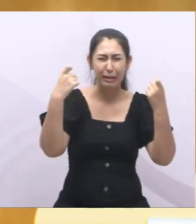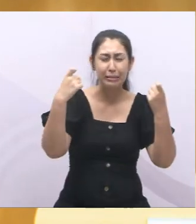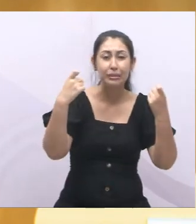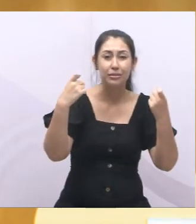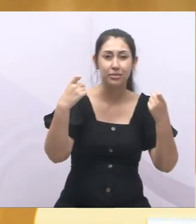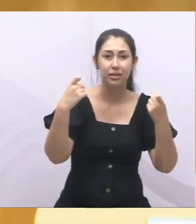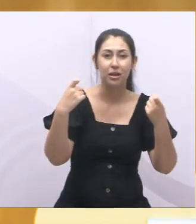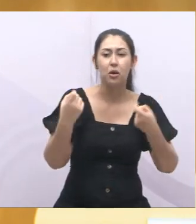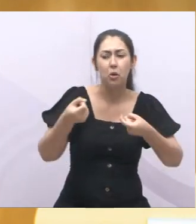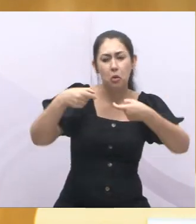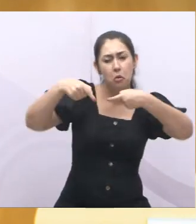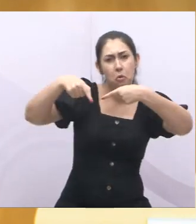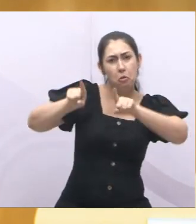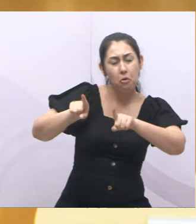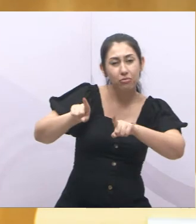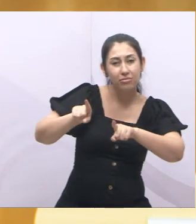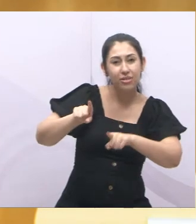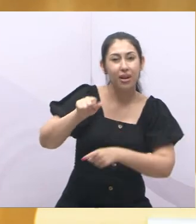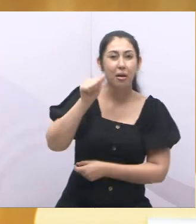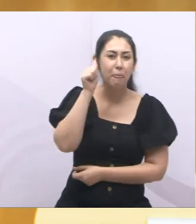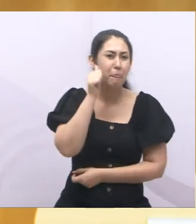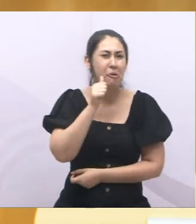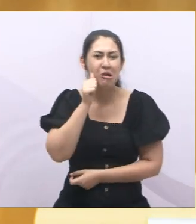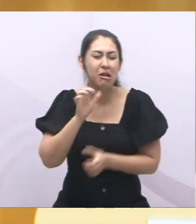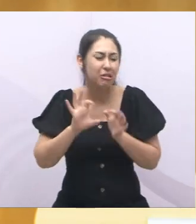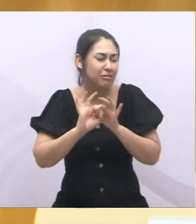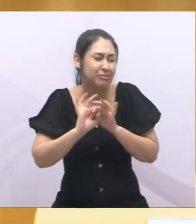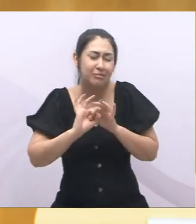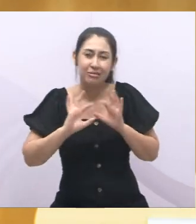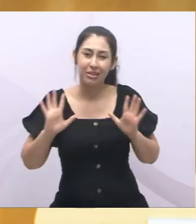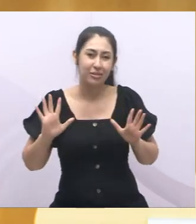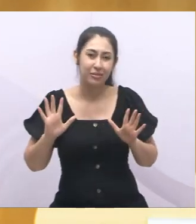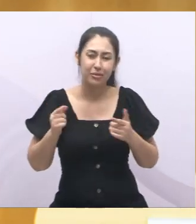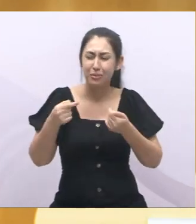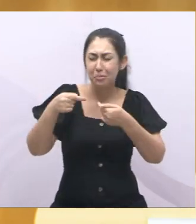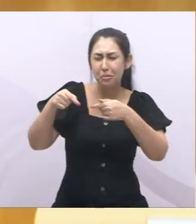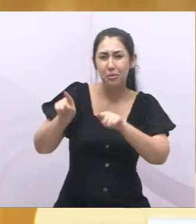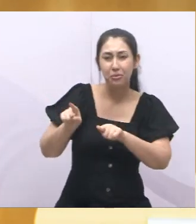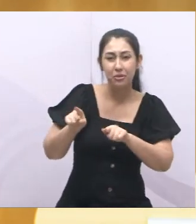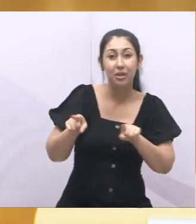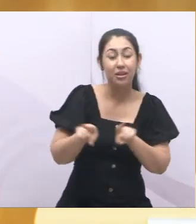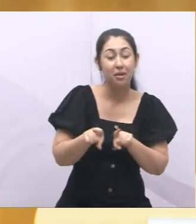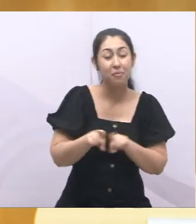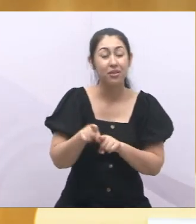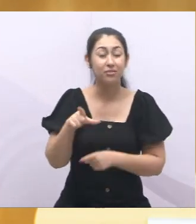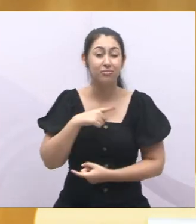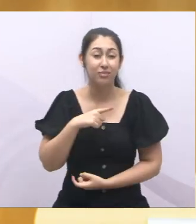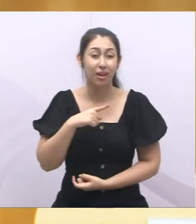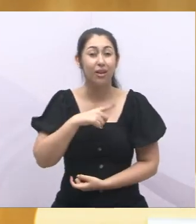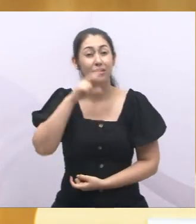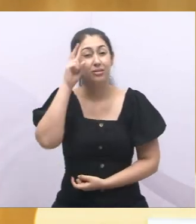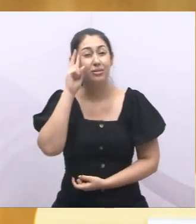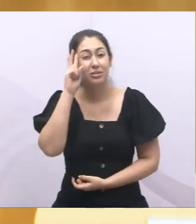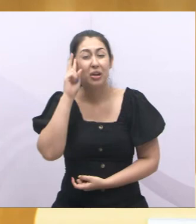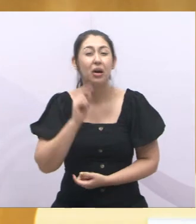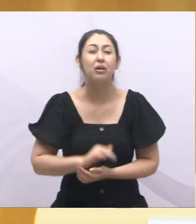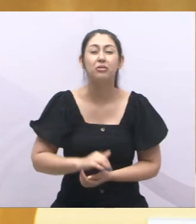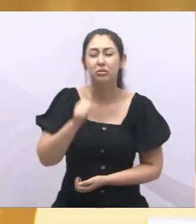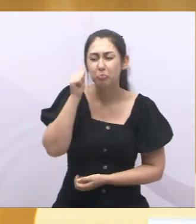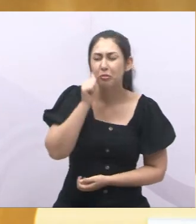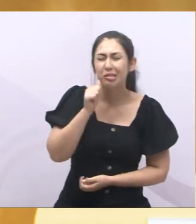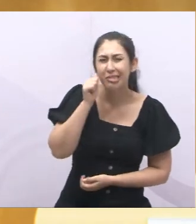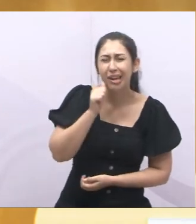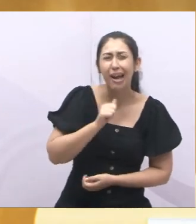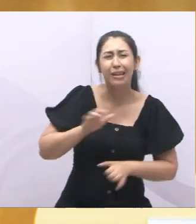a liberdade sexual da mulher. Ainda vivemos com histórias de assédios, de estupros,